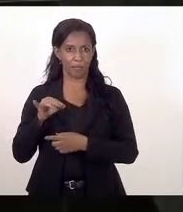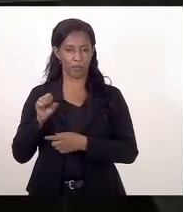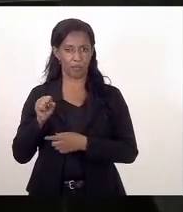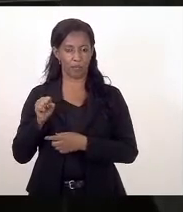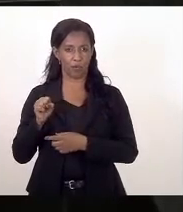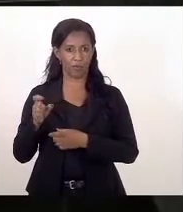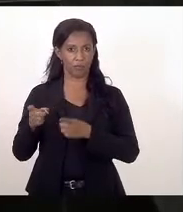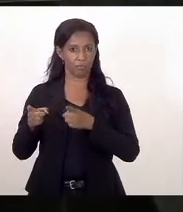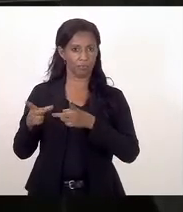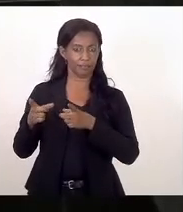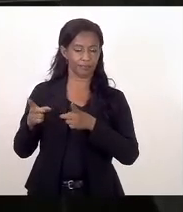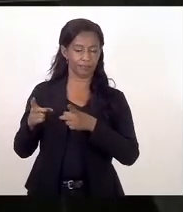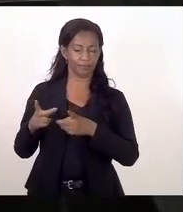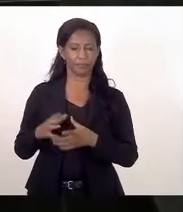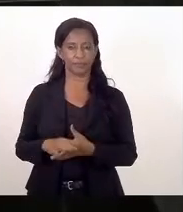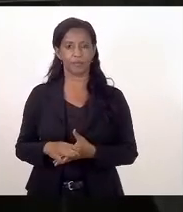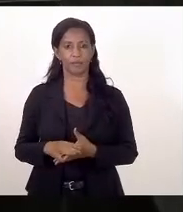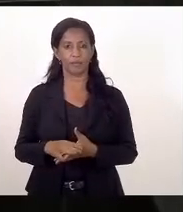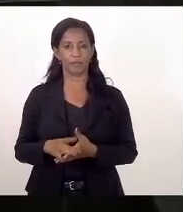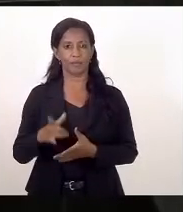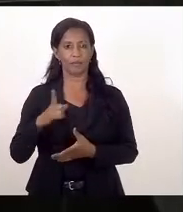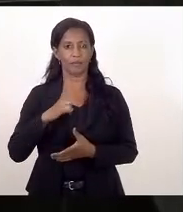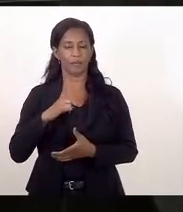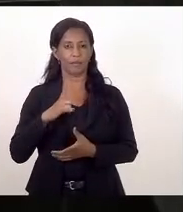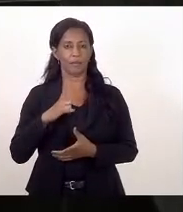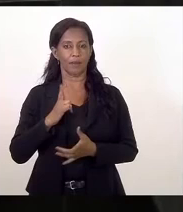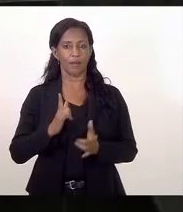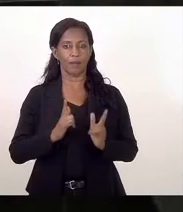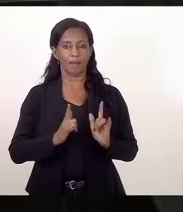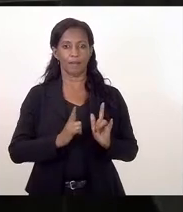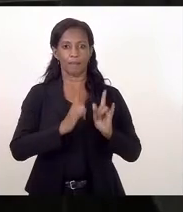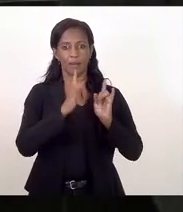o Palácio Capanema,